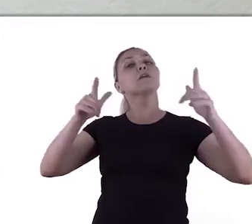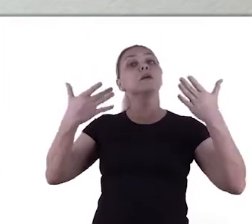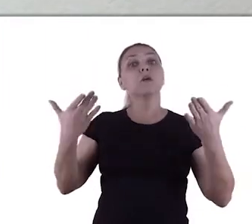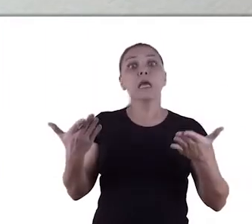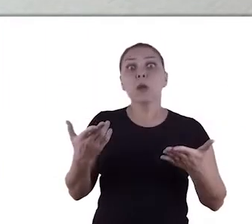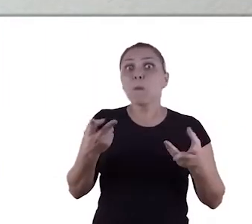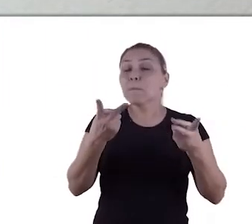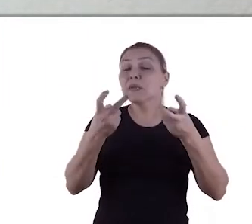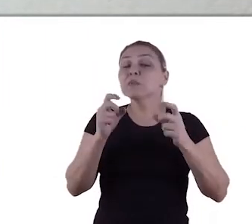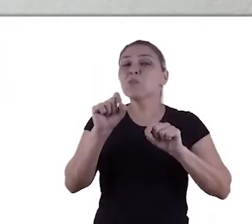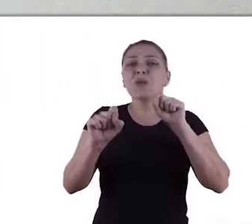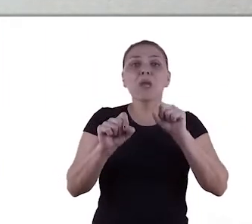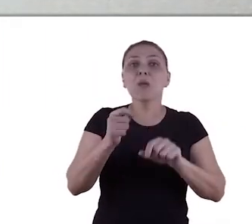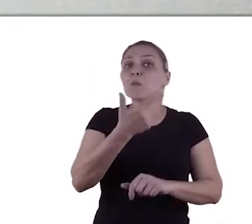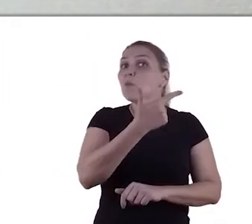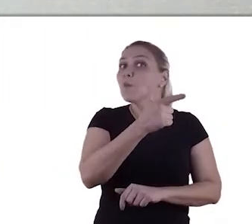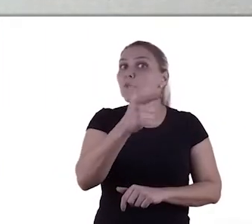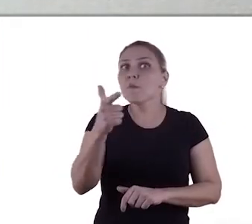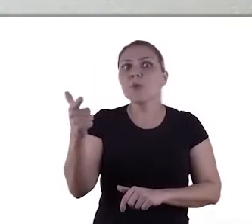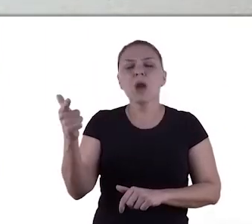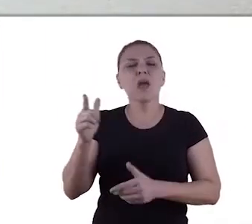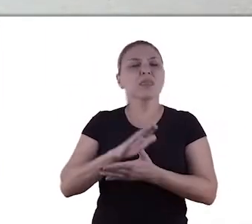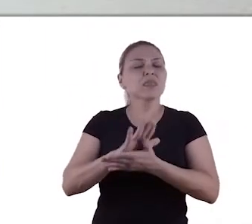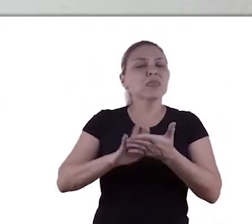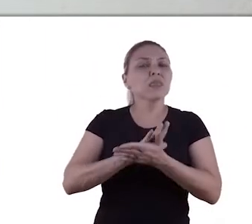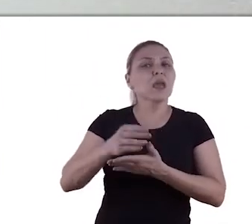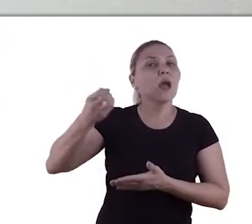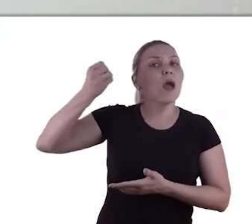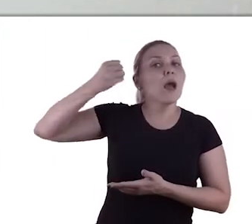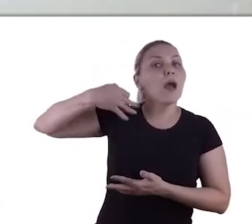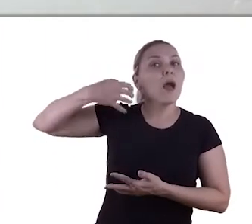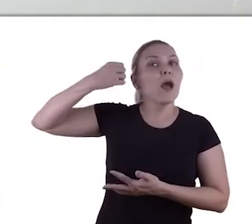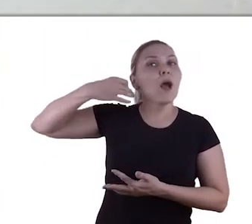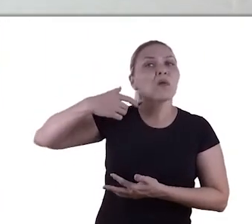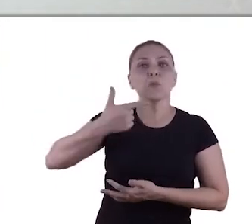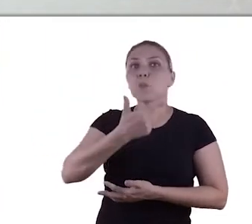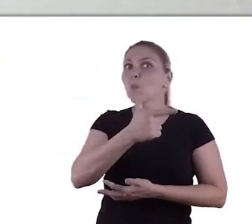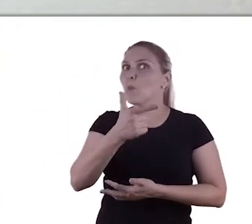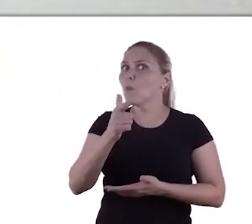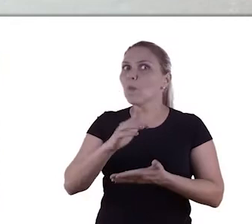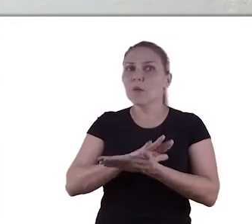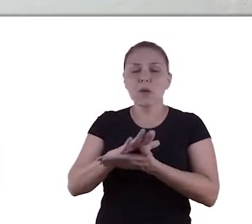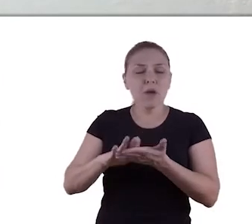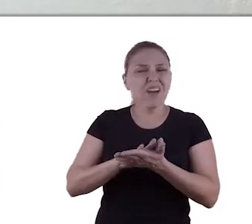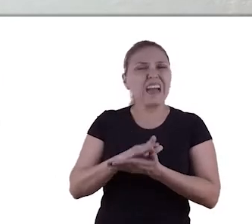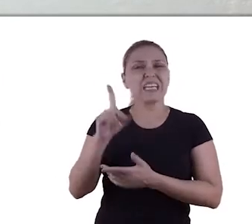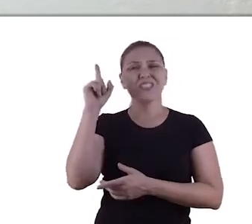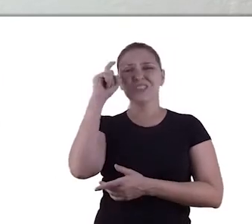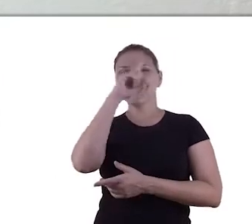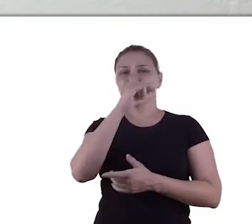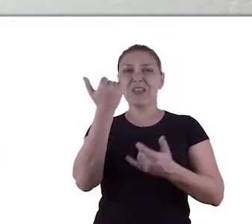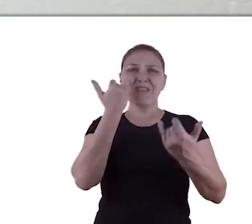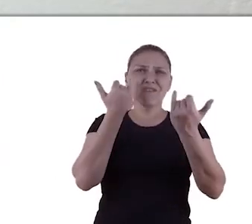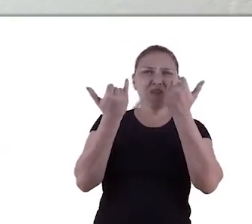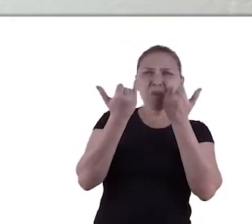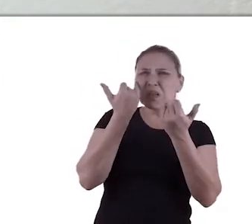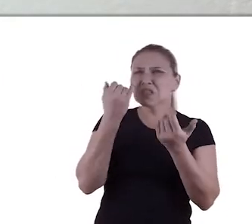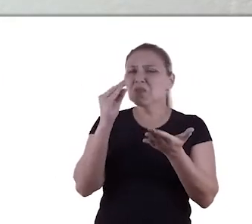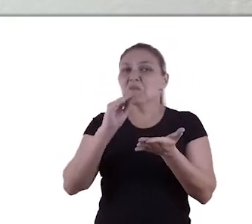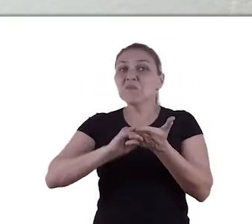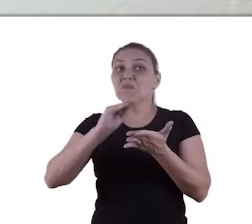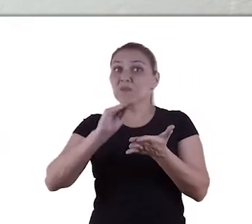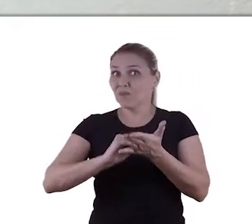nenhum canal tem o recurso de audiodescrição, dificultando às vezes obter algumas informações que